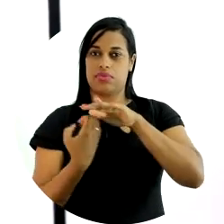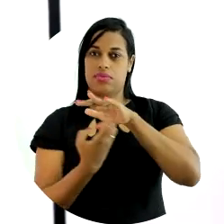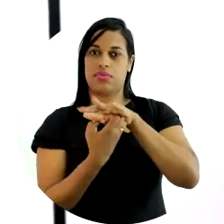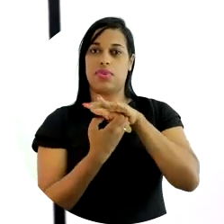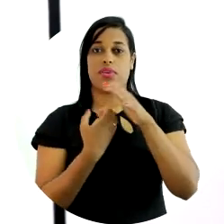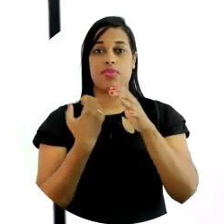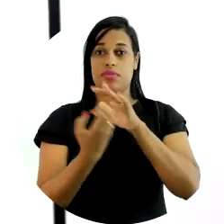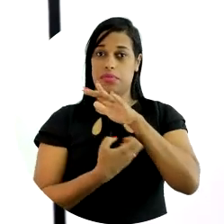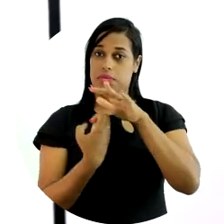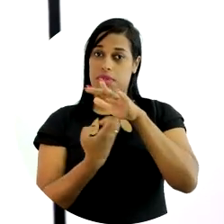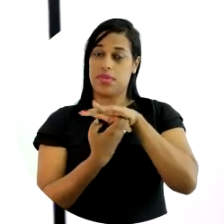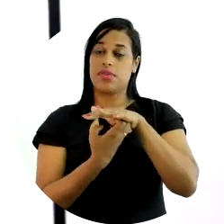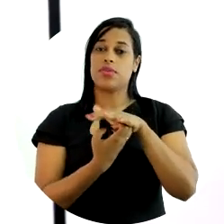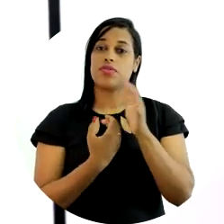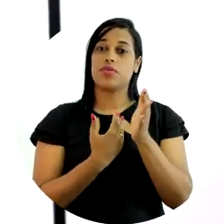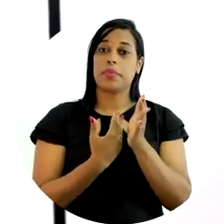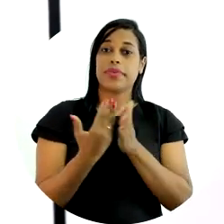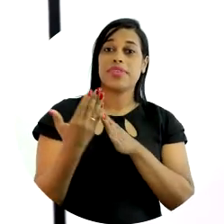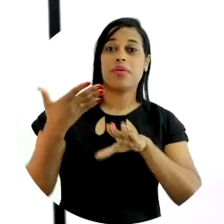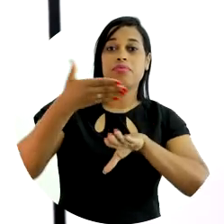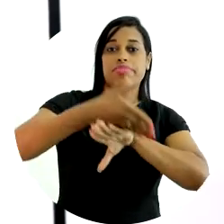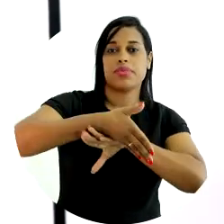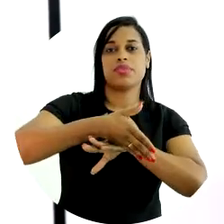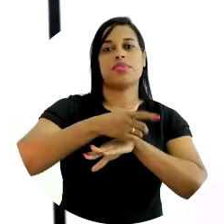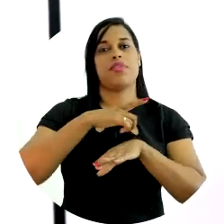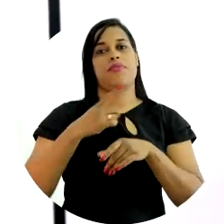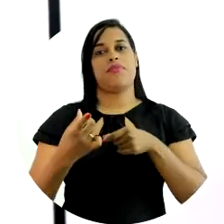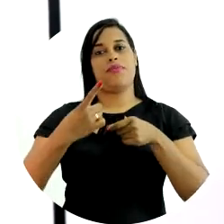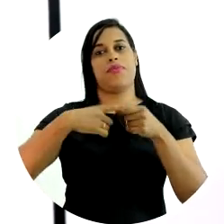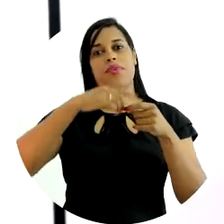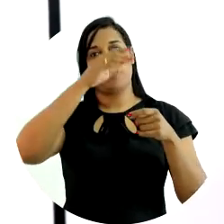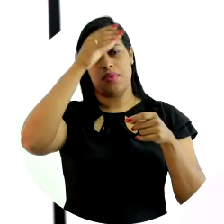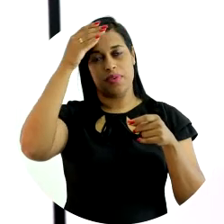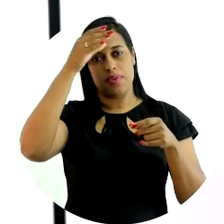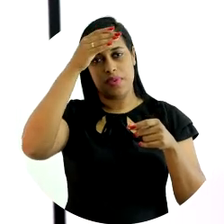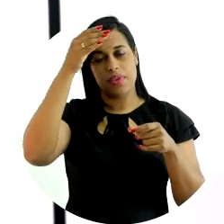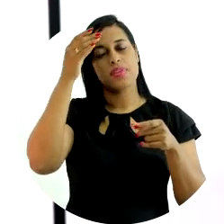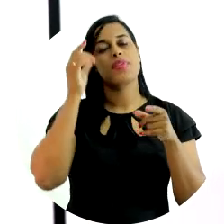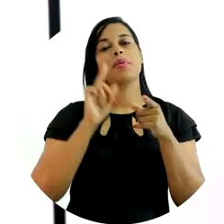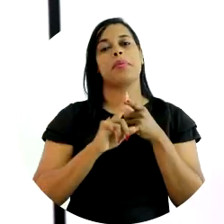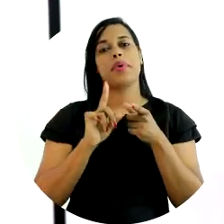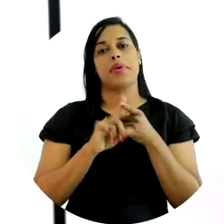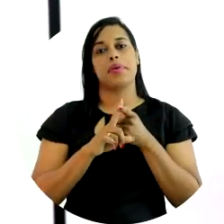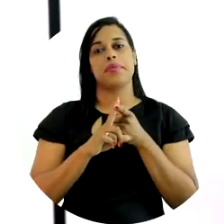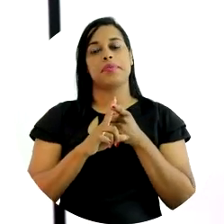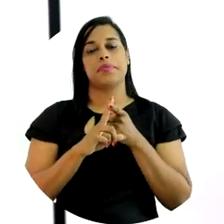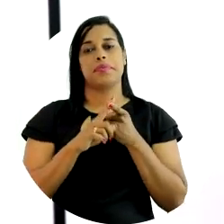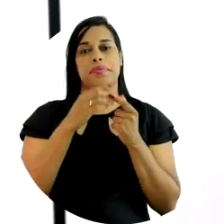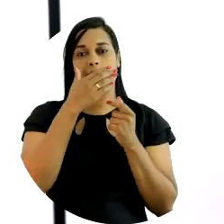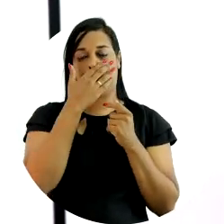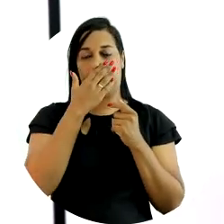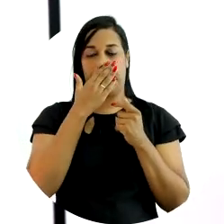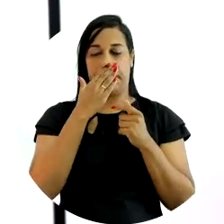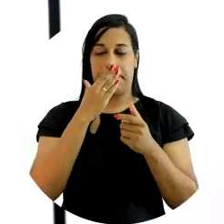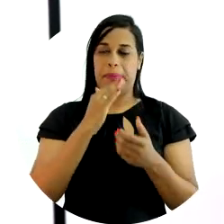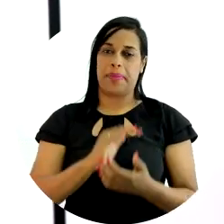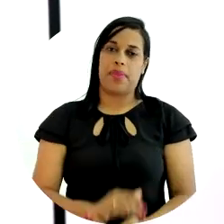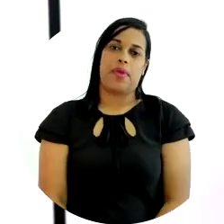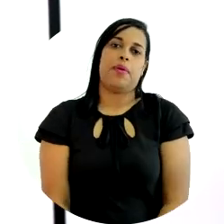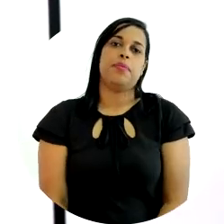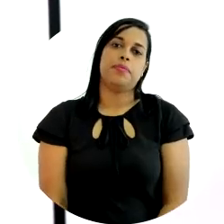de terceirização. Ou seja, as empresas passaram a entrar e voltou a questão do clientelismo,